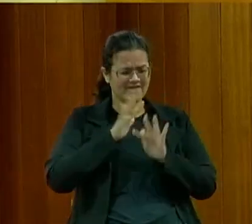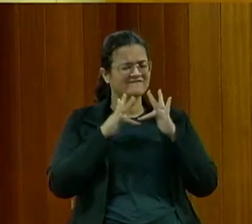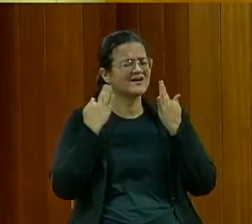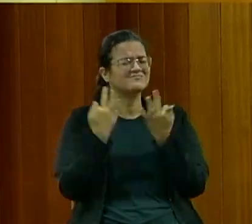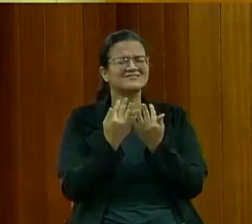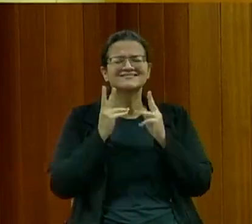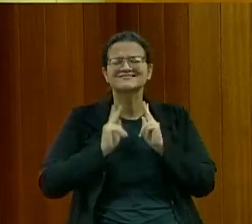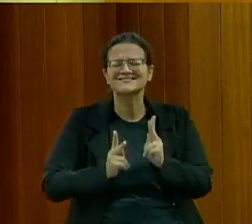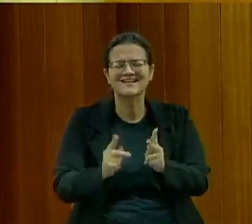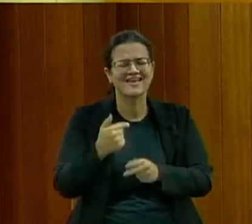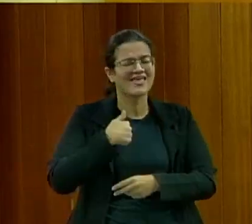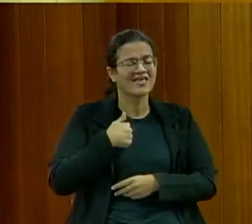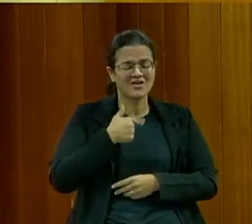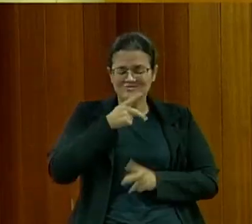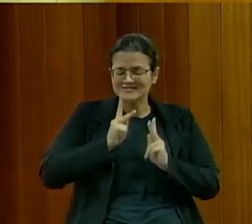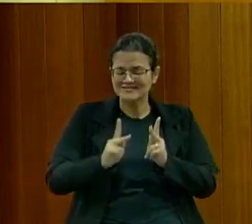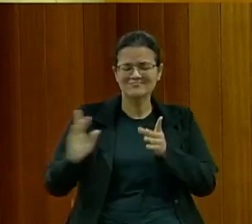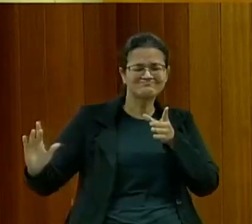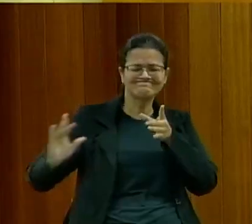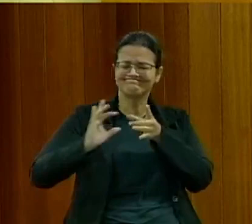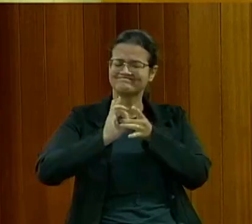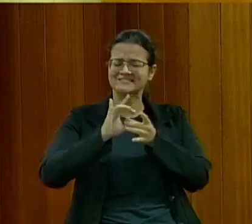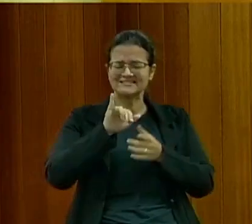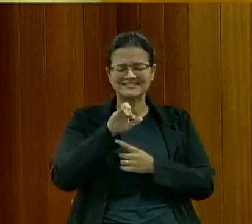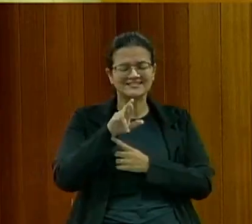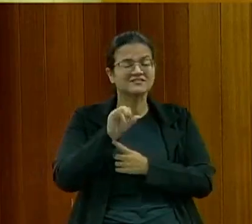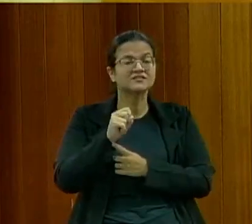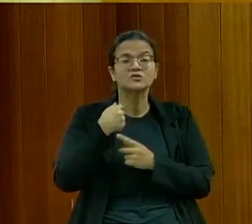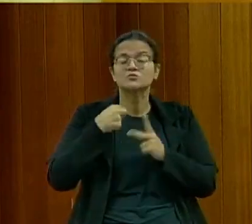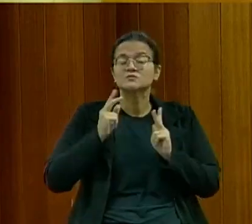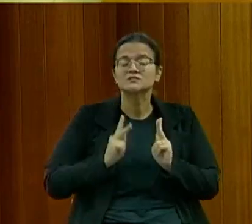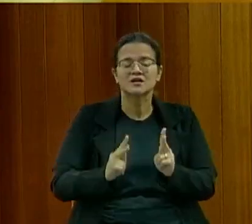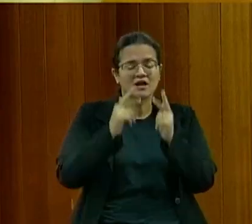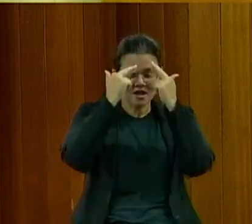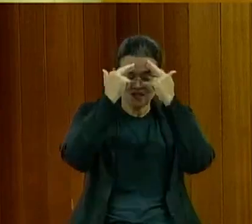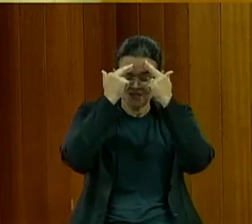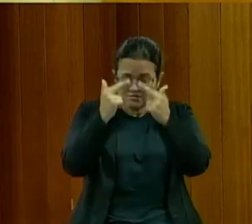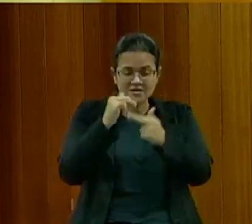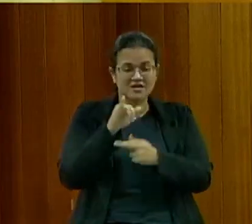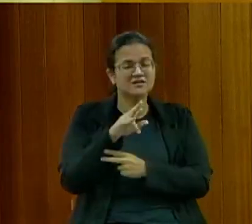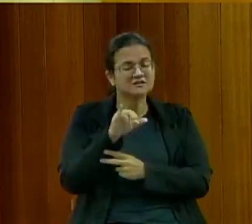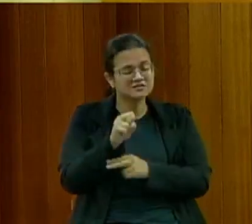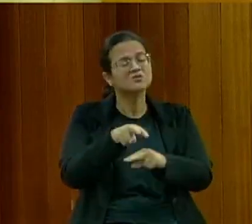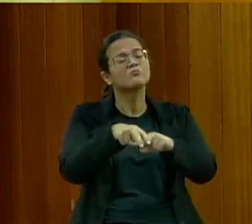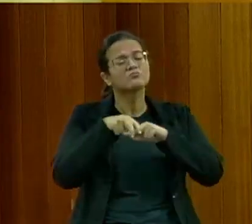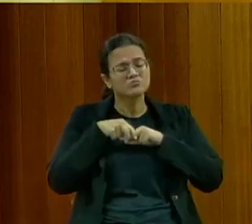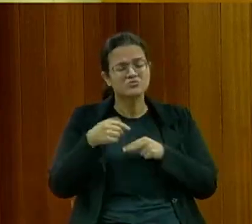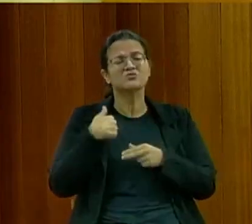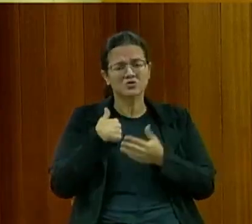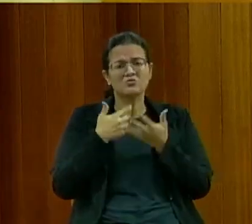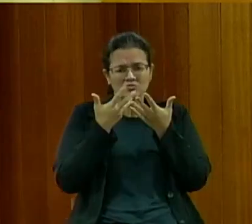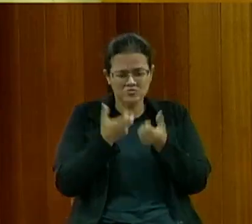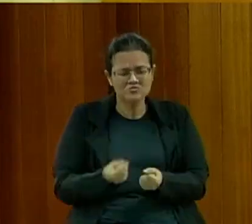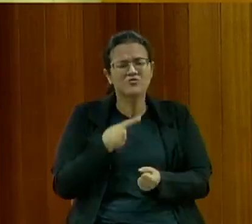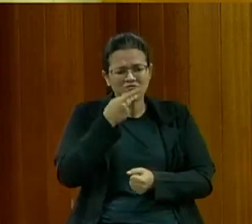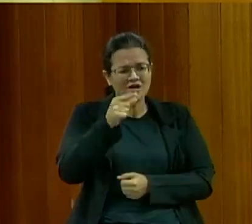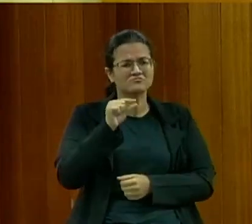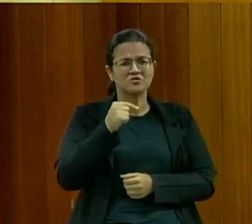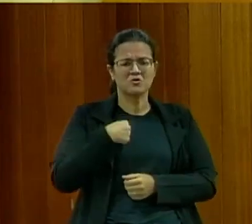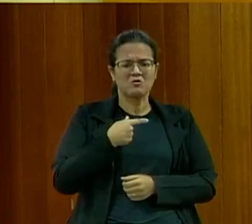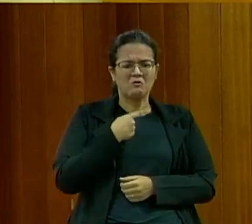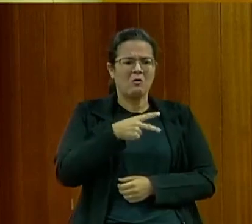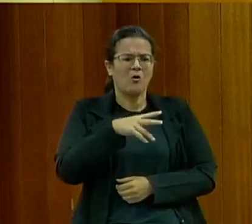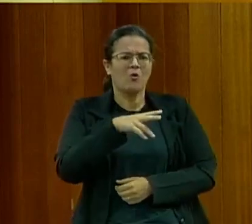ao prefeito Íris, tenho o máximo respeito e justamente por isso faço dessa forma, coloco de forma imparcial, coloco o projeto na